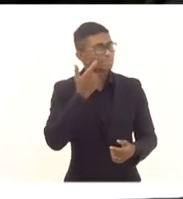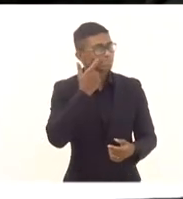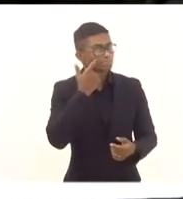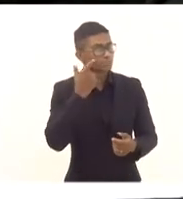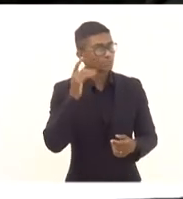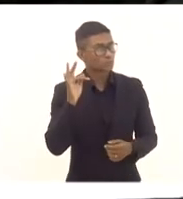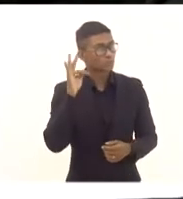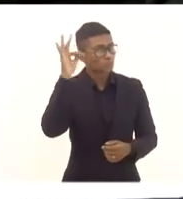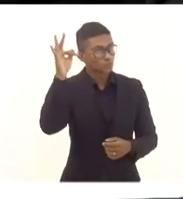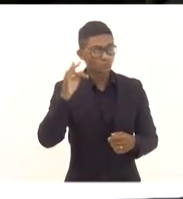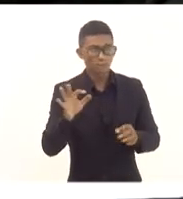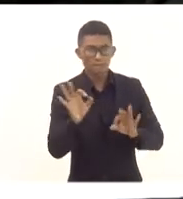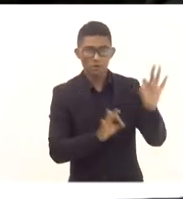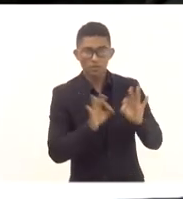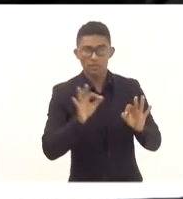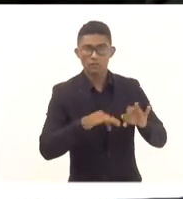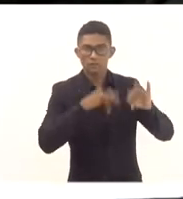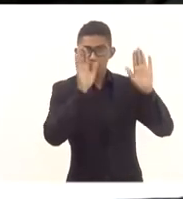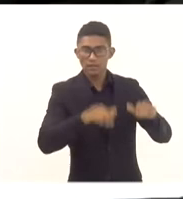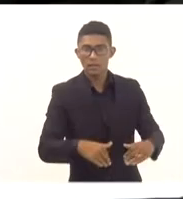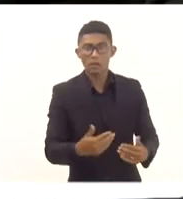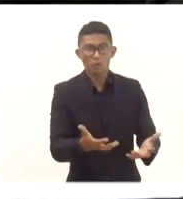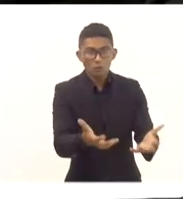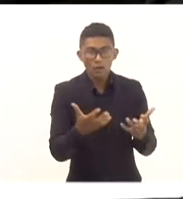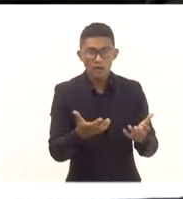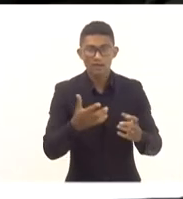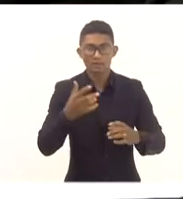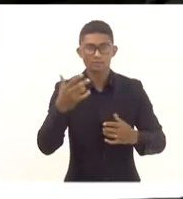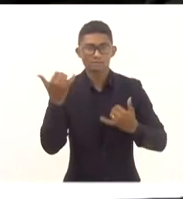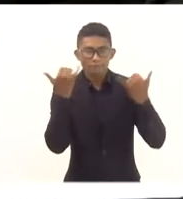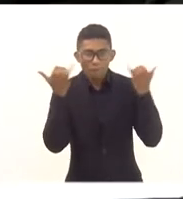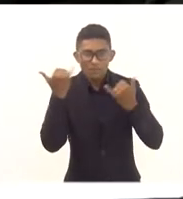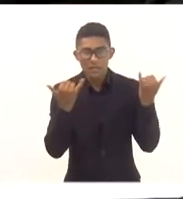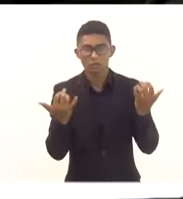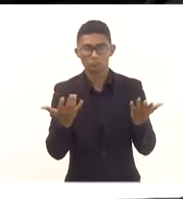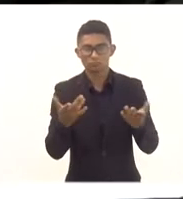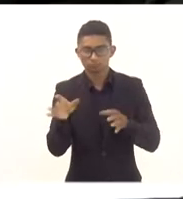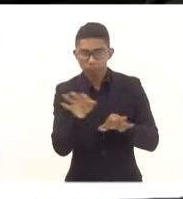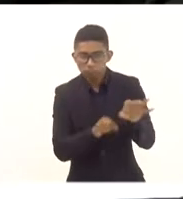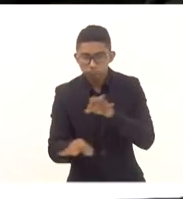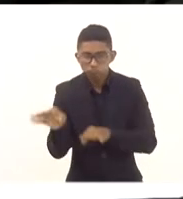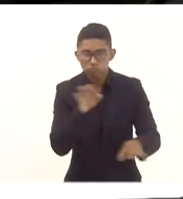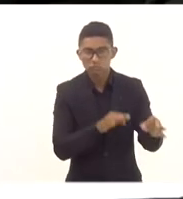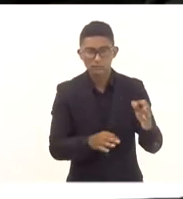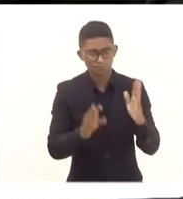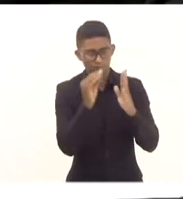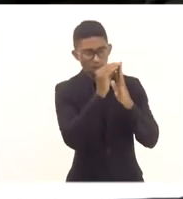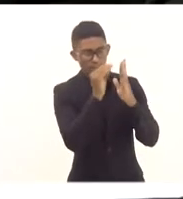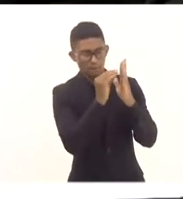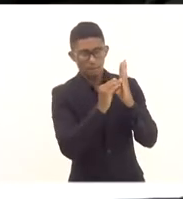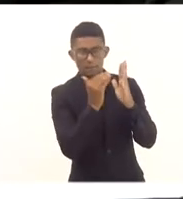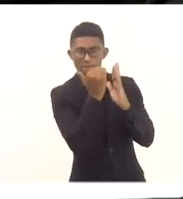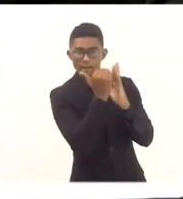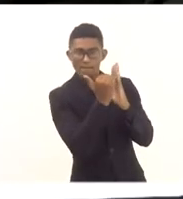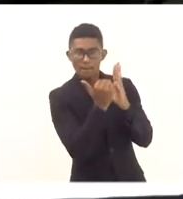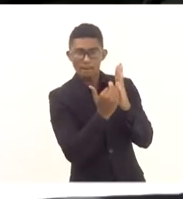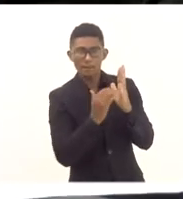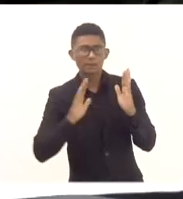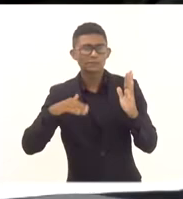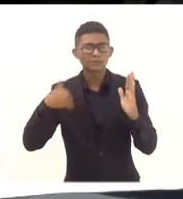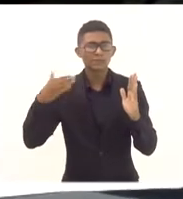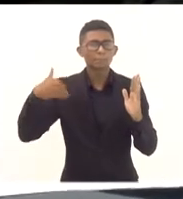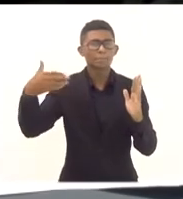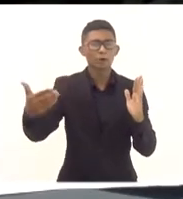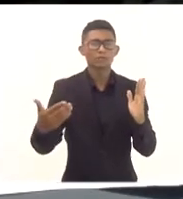projeto produzir um material técnico né de como a gente pode levar depois ao aperfeiçoamento